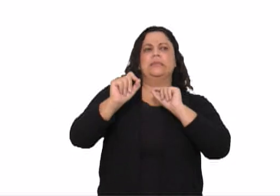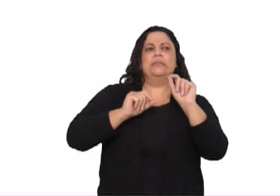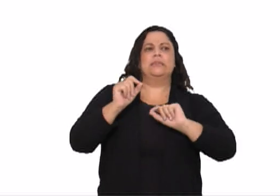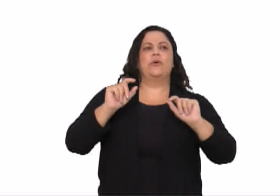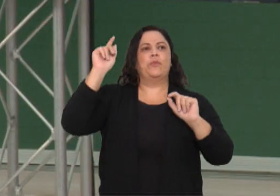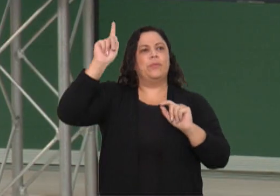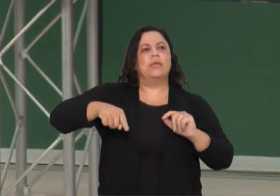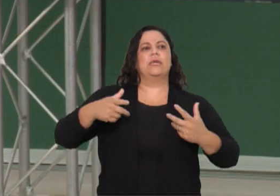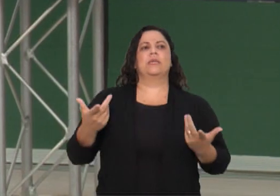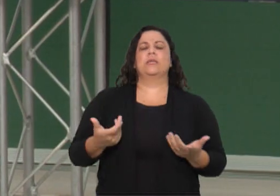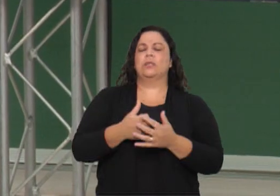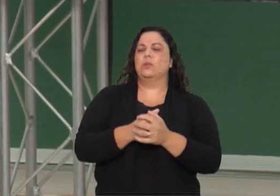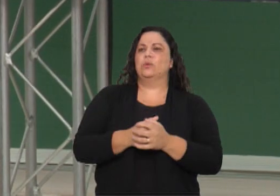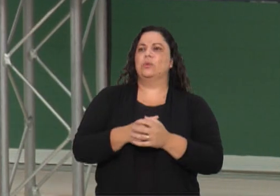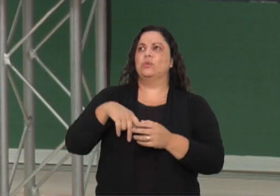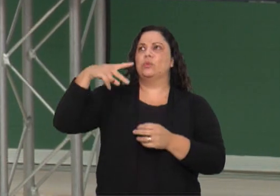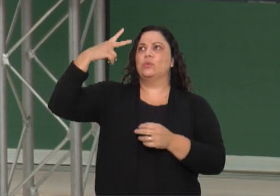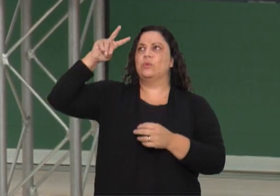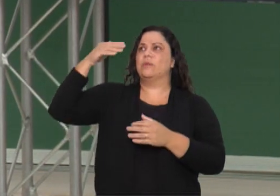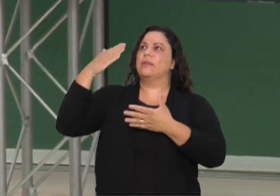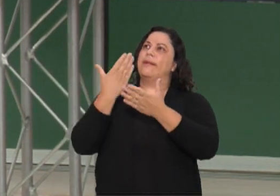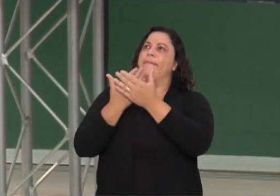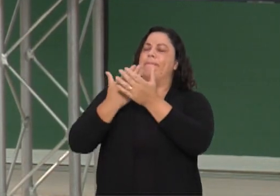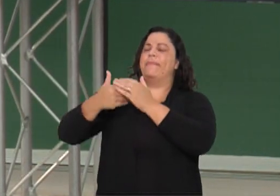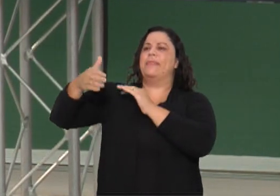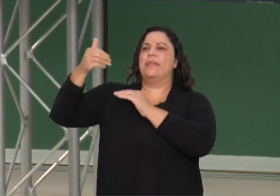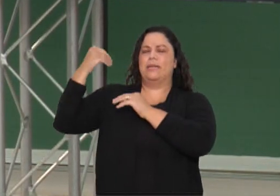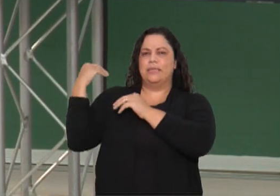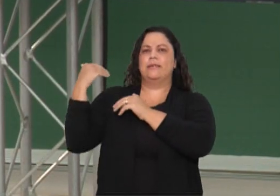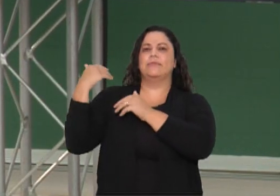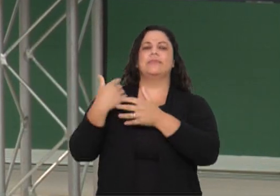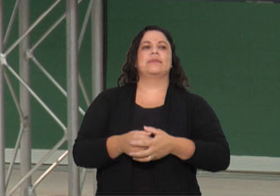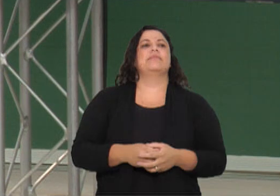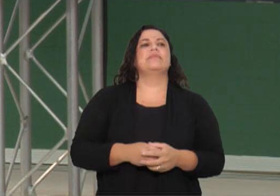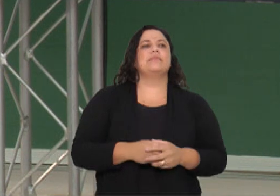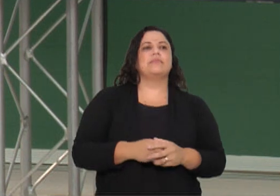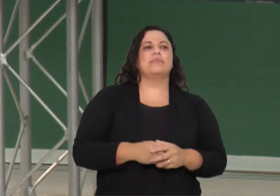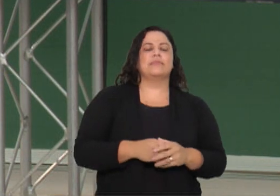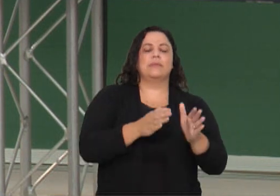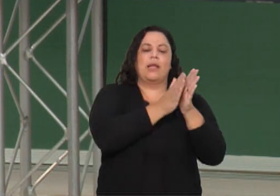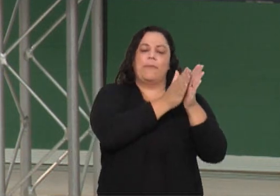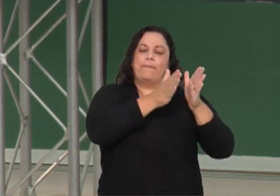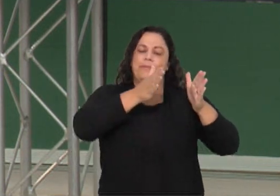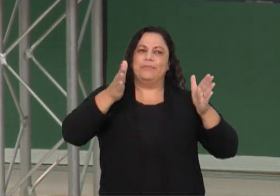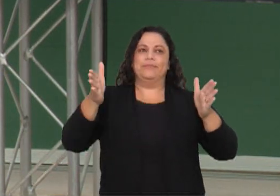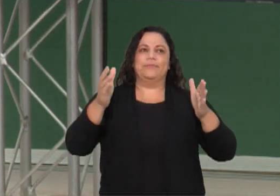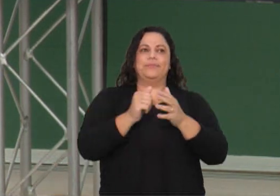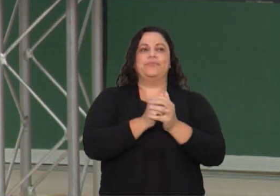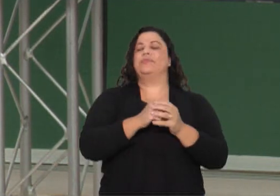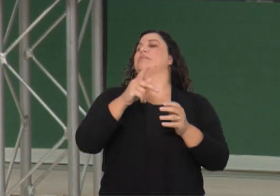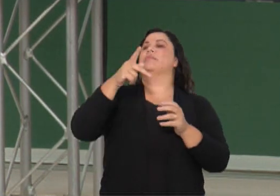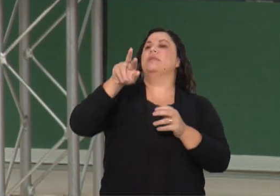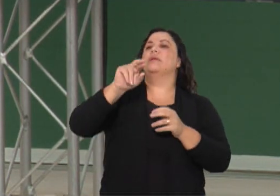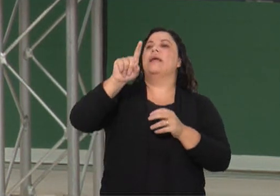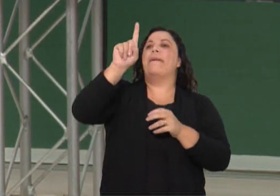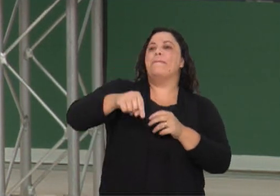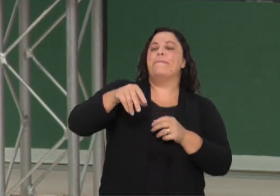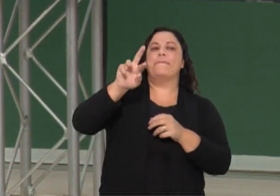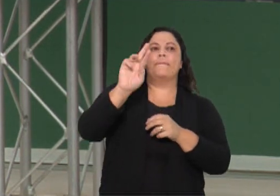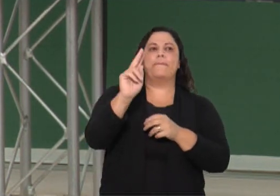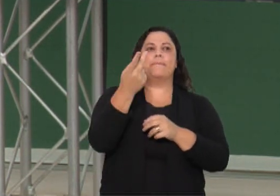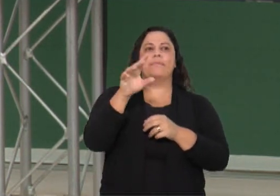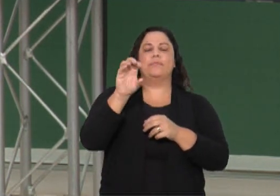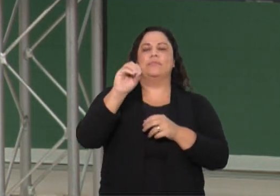isso, vamos retomar o que foi da aula passada aí. Na última aula falamos sobre período pré-homérico, civilização minoica,